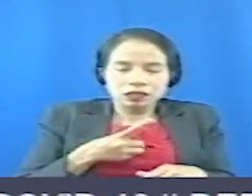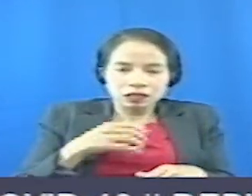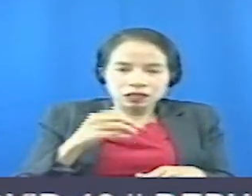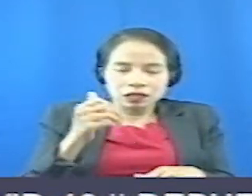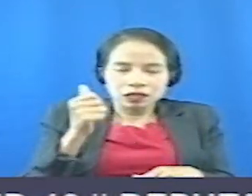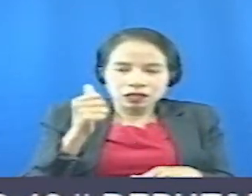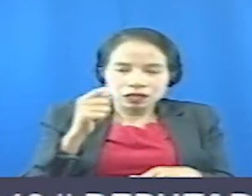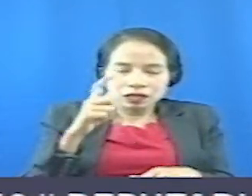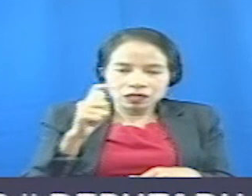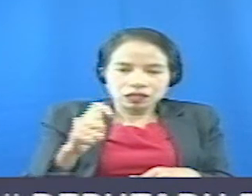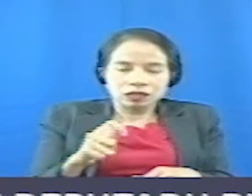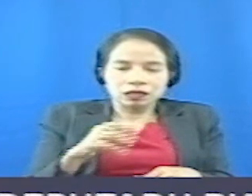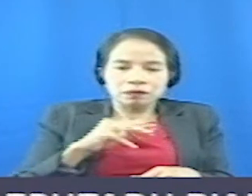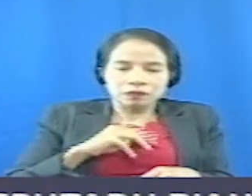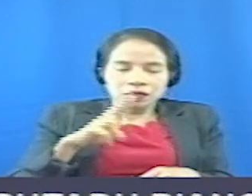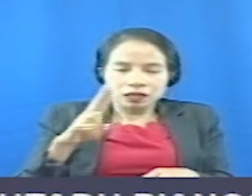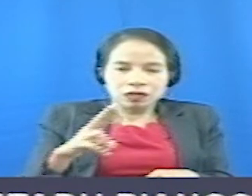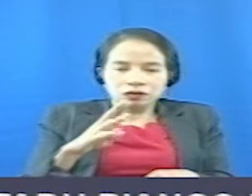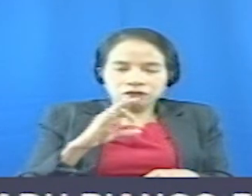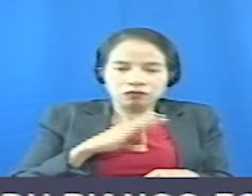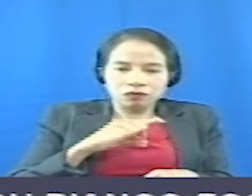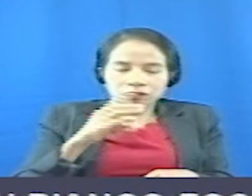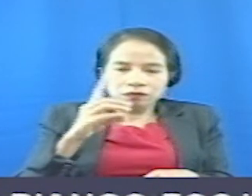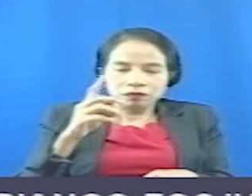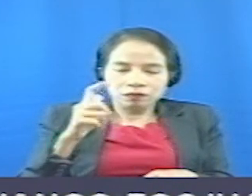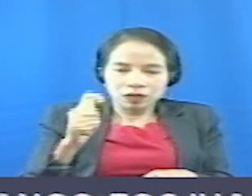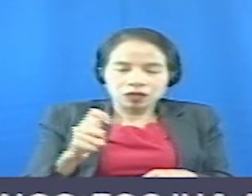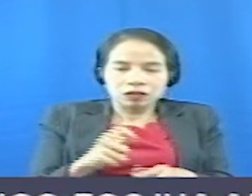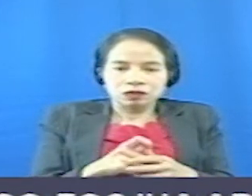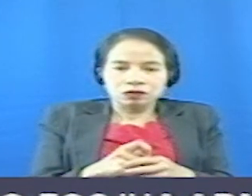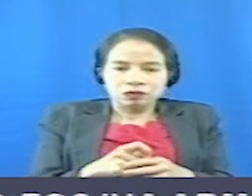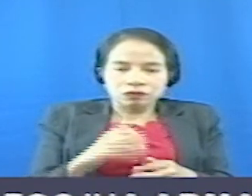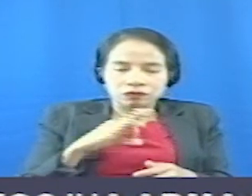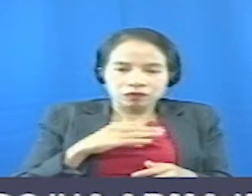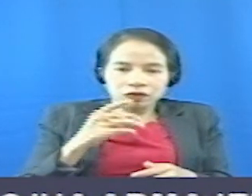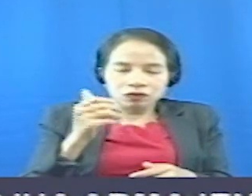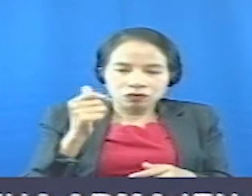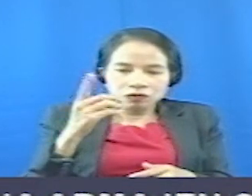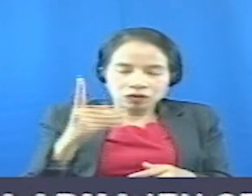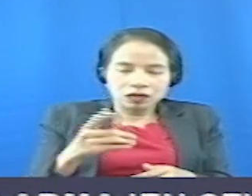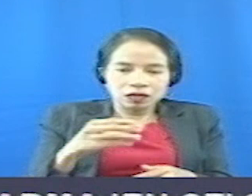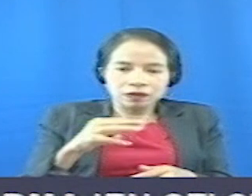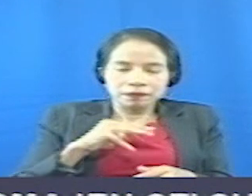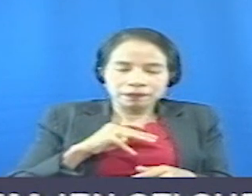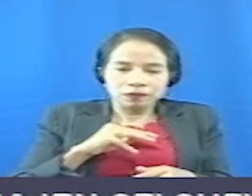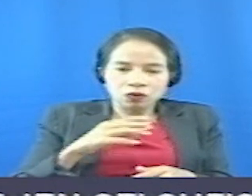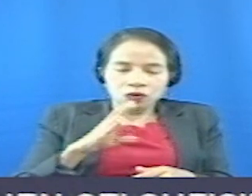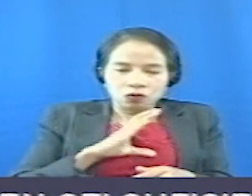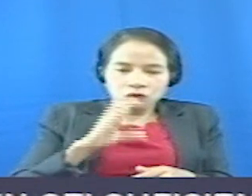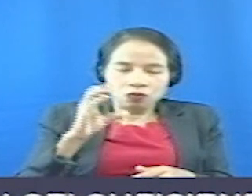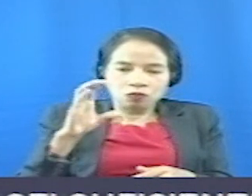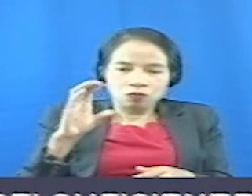Manlewana, Fomento Campumbaru, Golgota Tassitolu, Fatuhada Marconi, Comoro